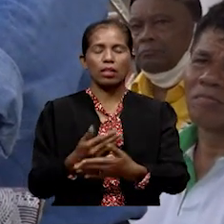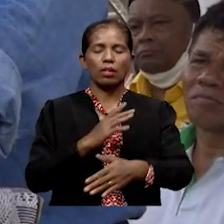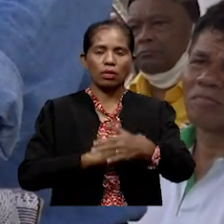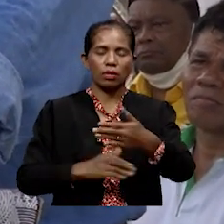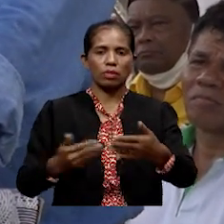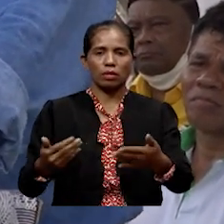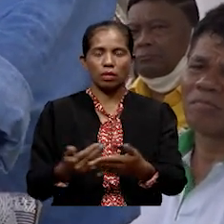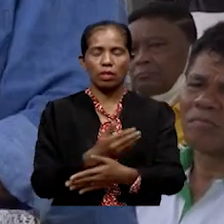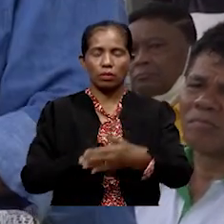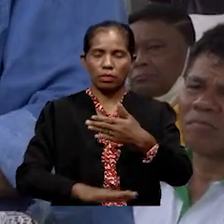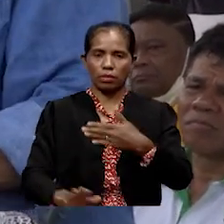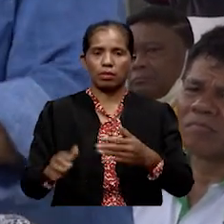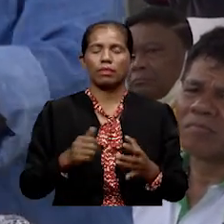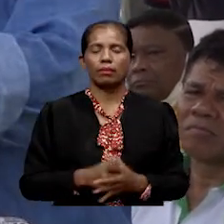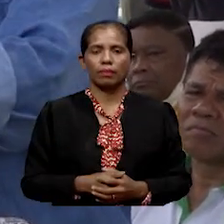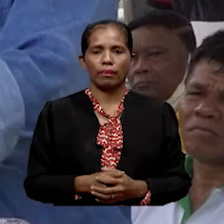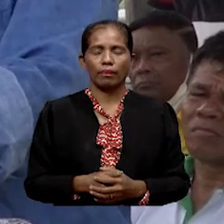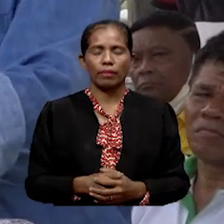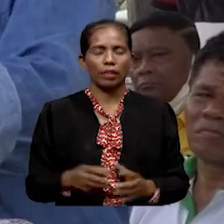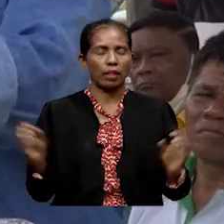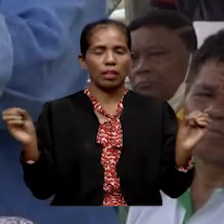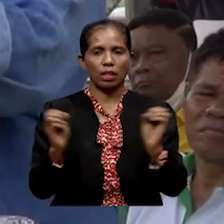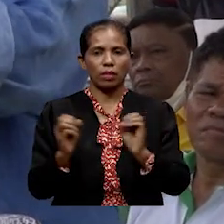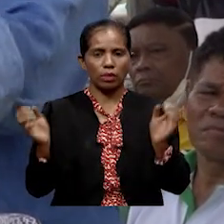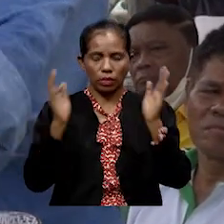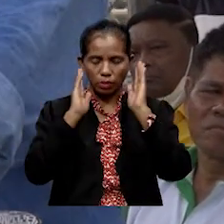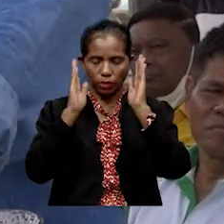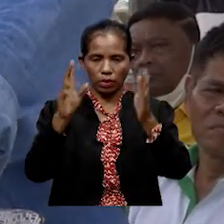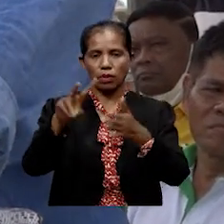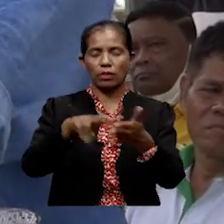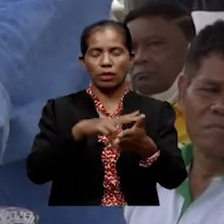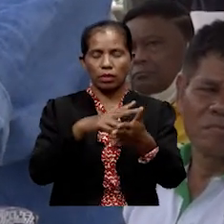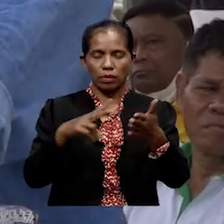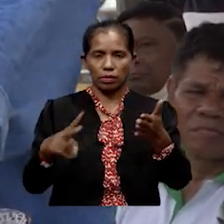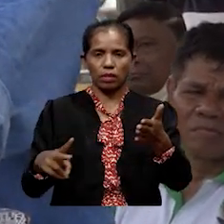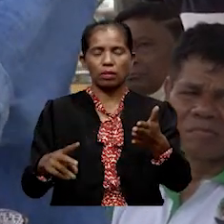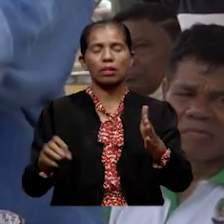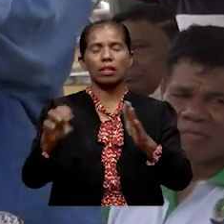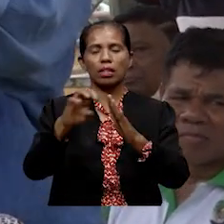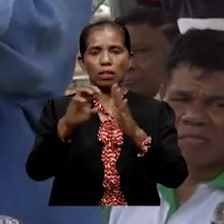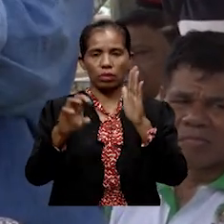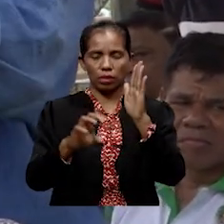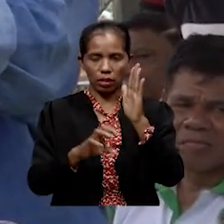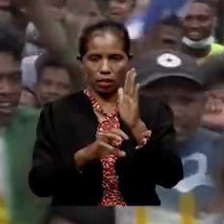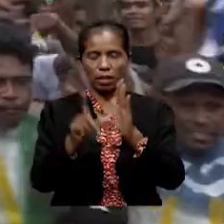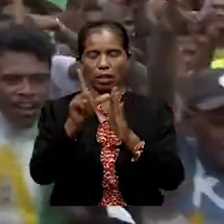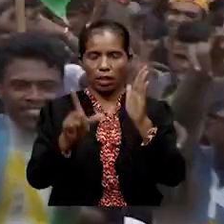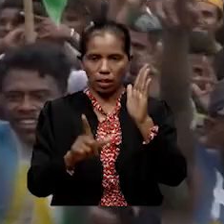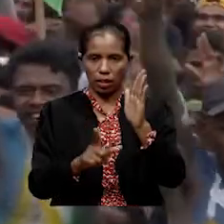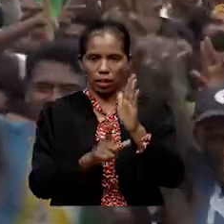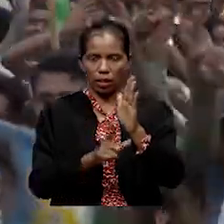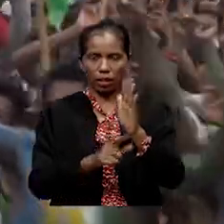zero, speranza dia. Laos tandei pa violação constituição, nem grave.